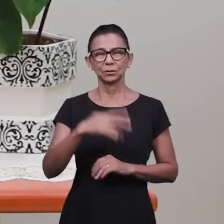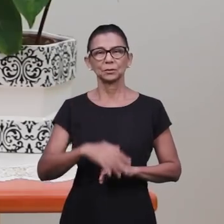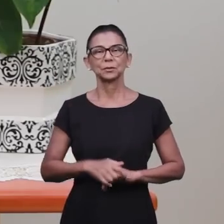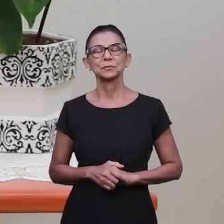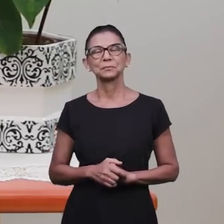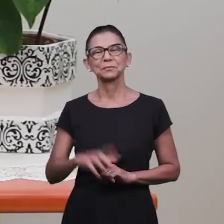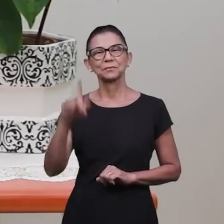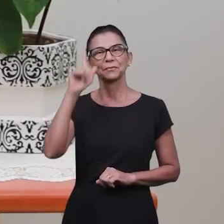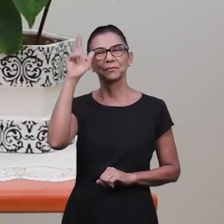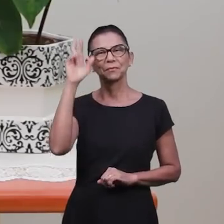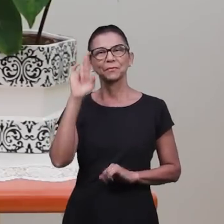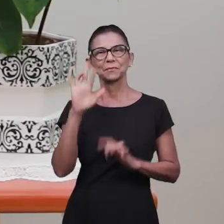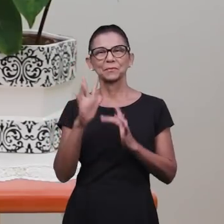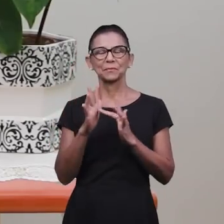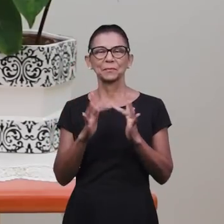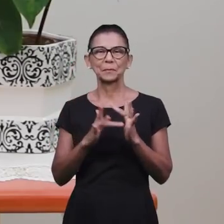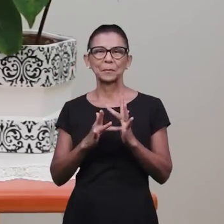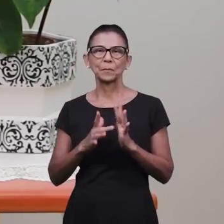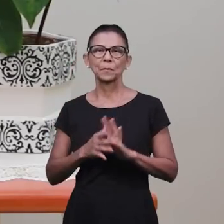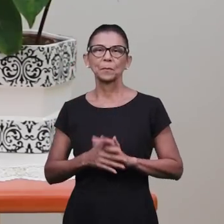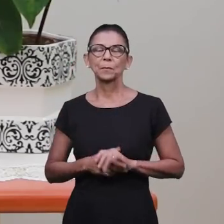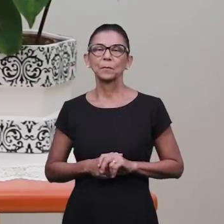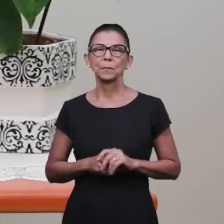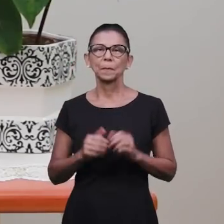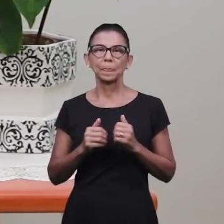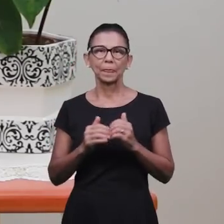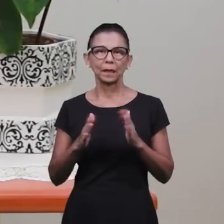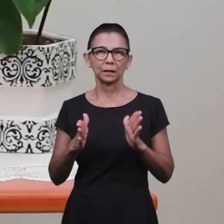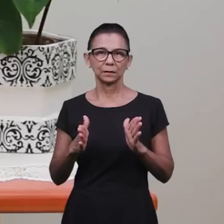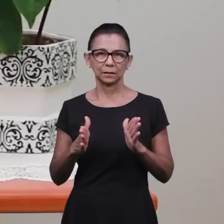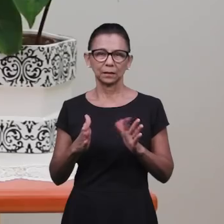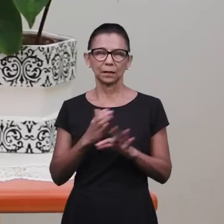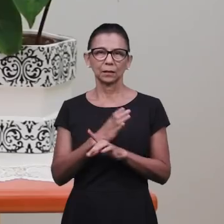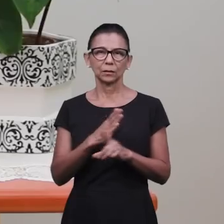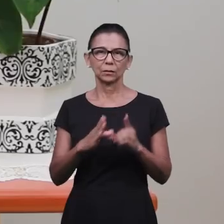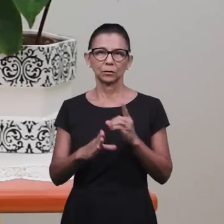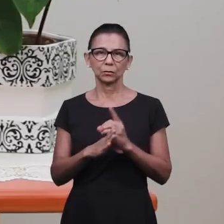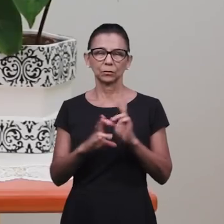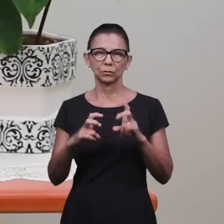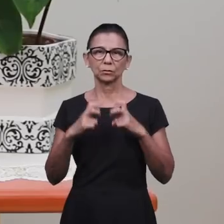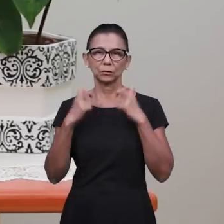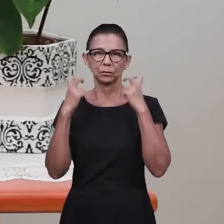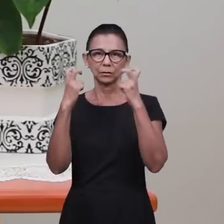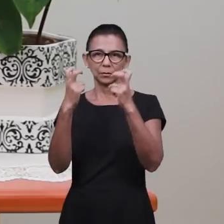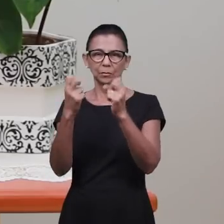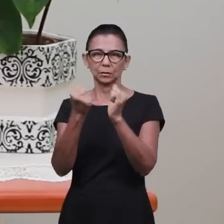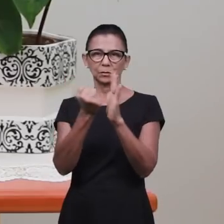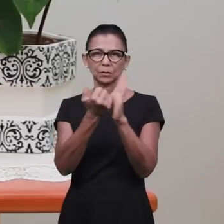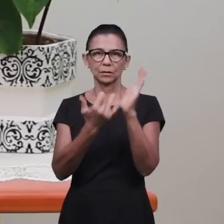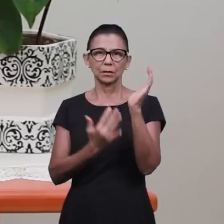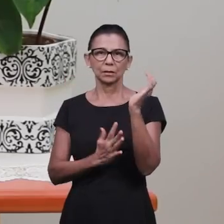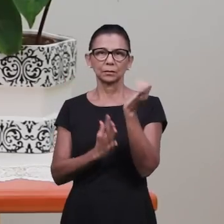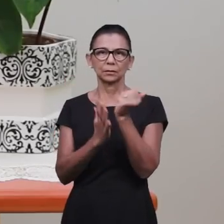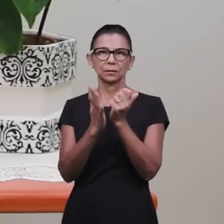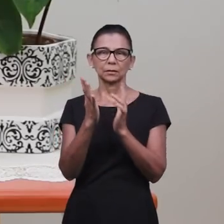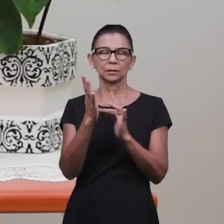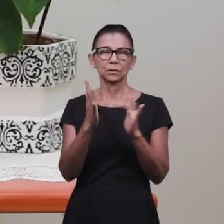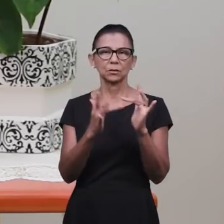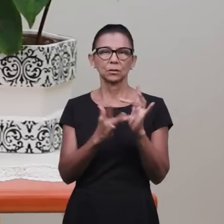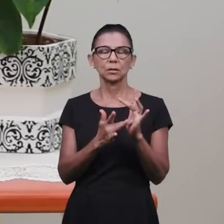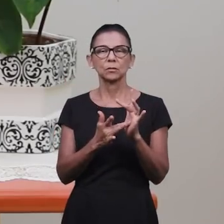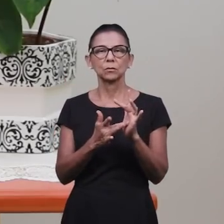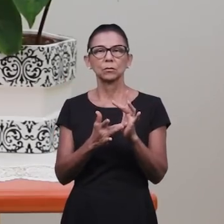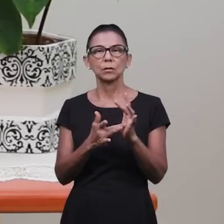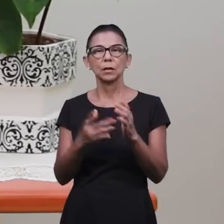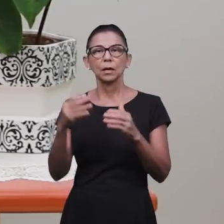e aqueles que receberam o link com a paz do Senhor Jesus. Vamos dar início ao culto, clamando